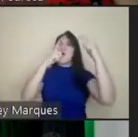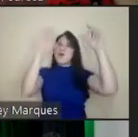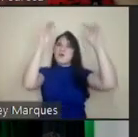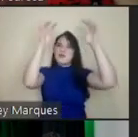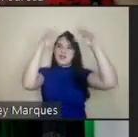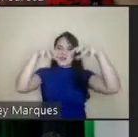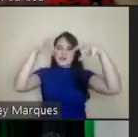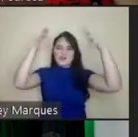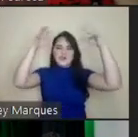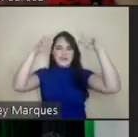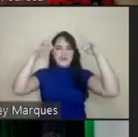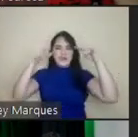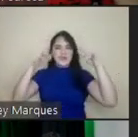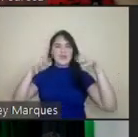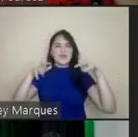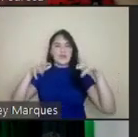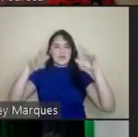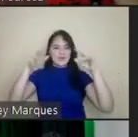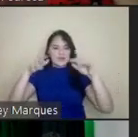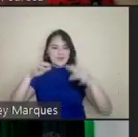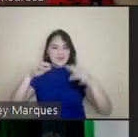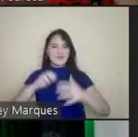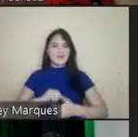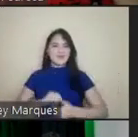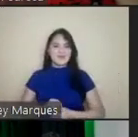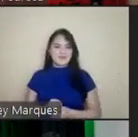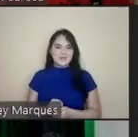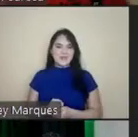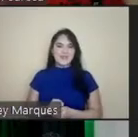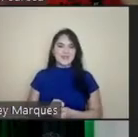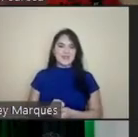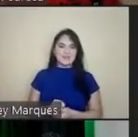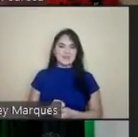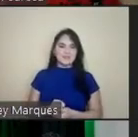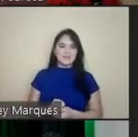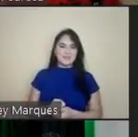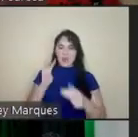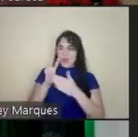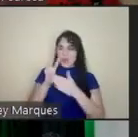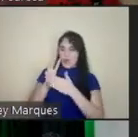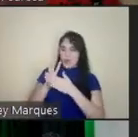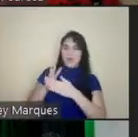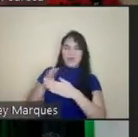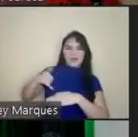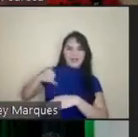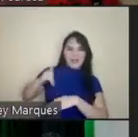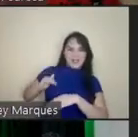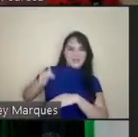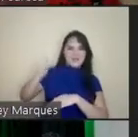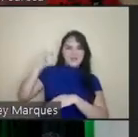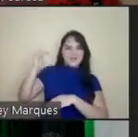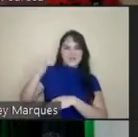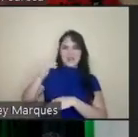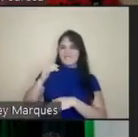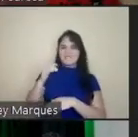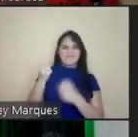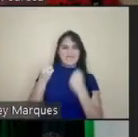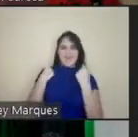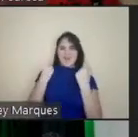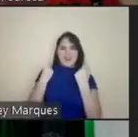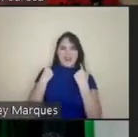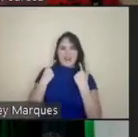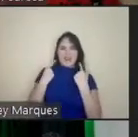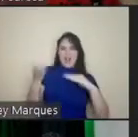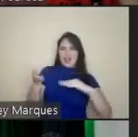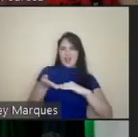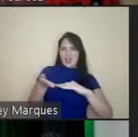exigências, irmanadas no astral comum. O índio mais velho não se importa que a contemporaneidade Gigante não tenha